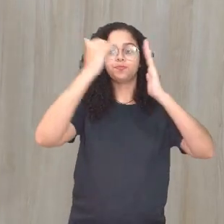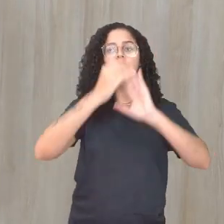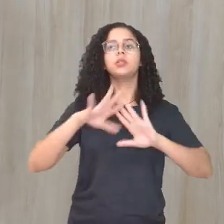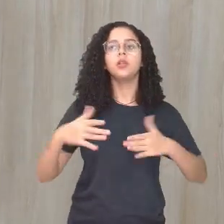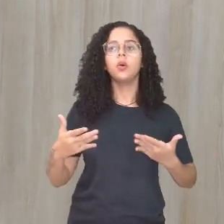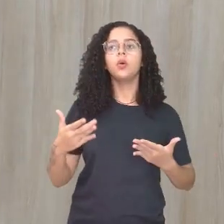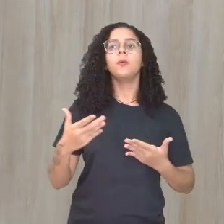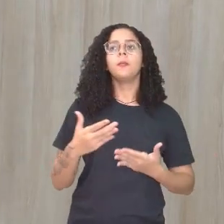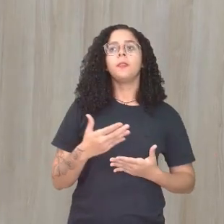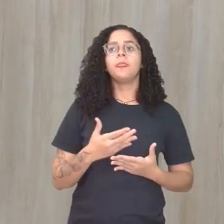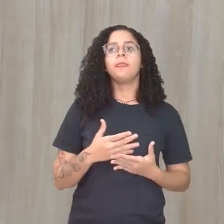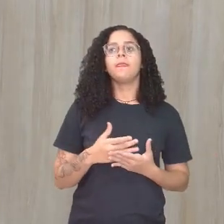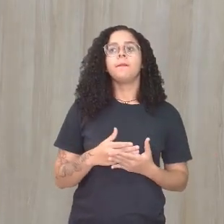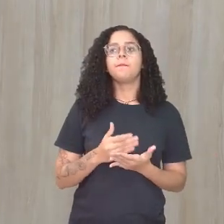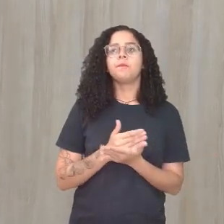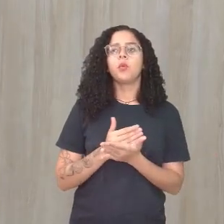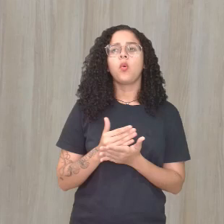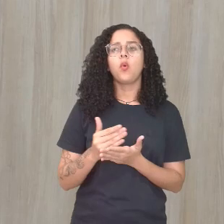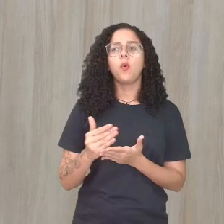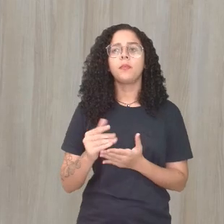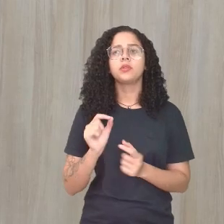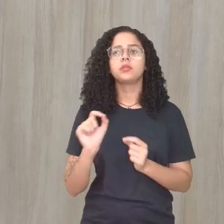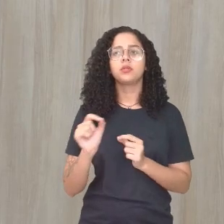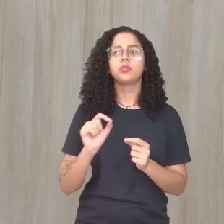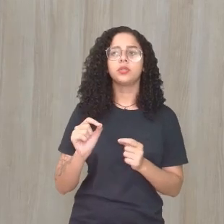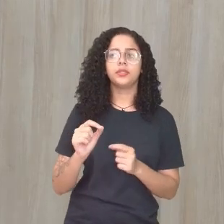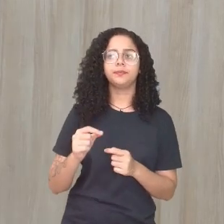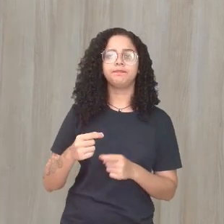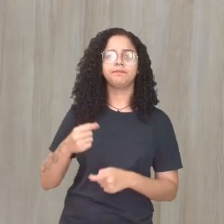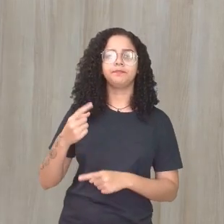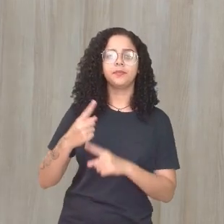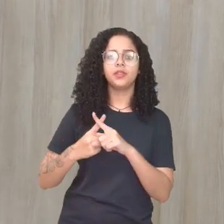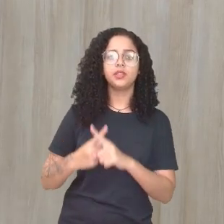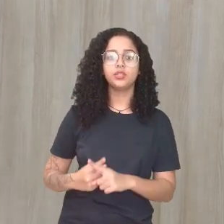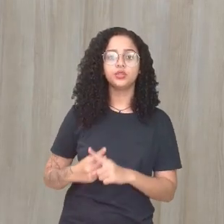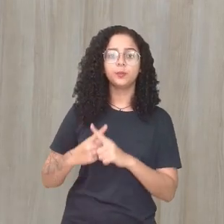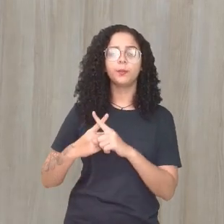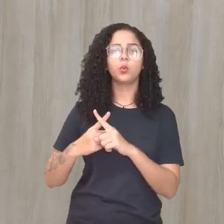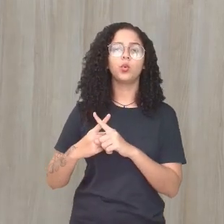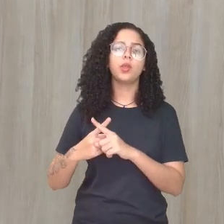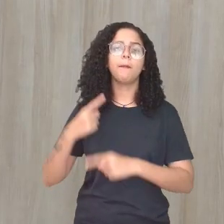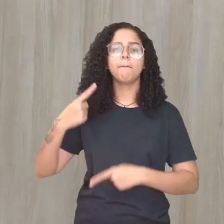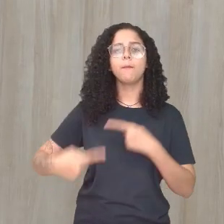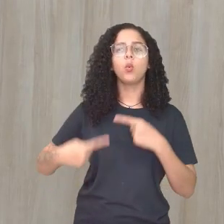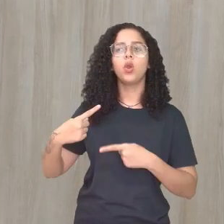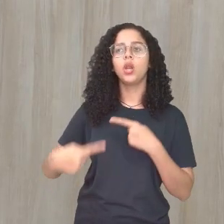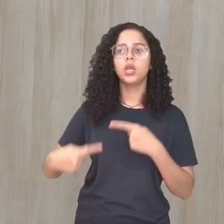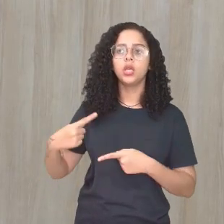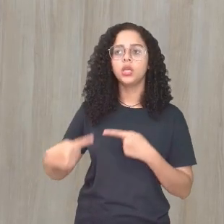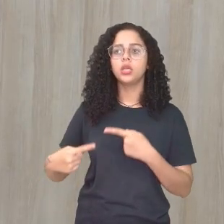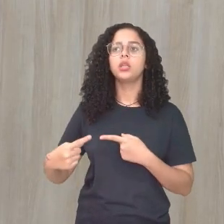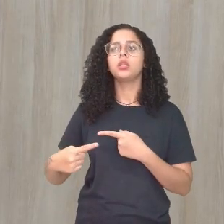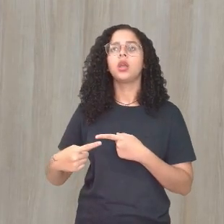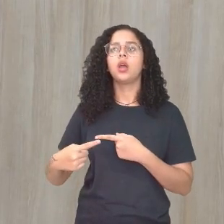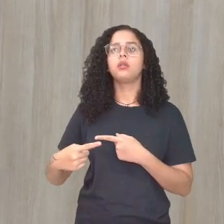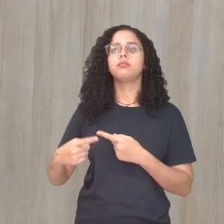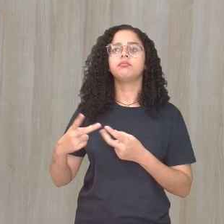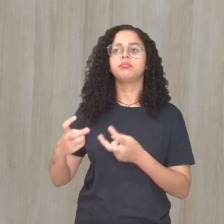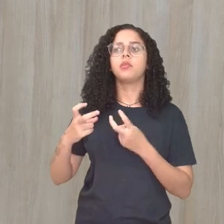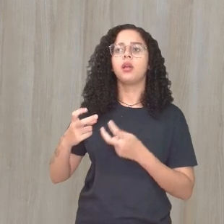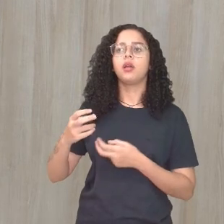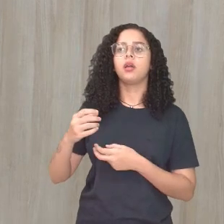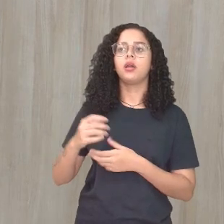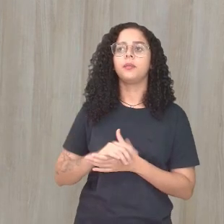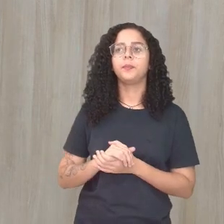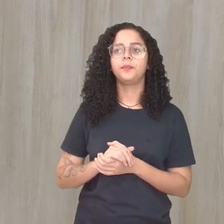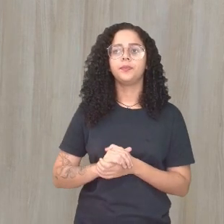sentido, começaram aí uma sucessão de disputas políticas, né, que deram a imagem, né, para a